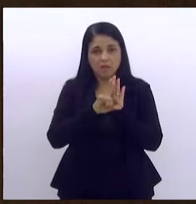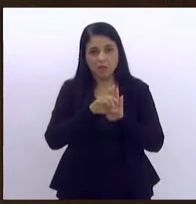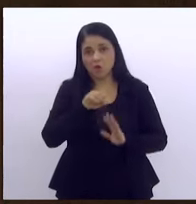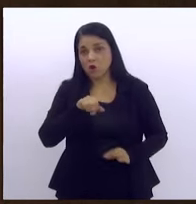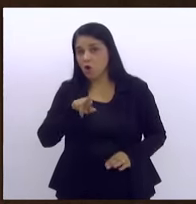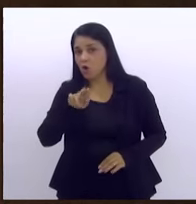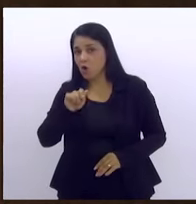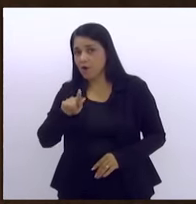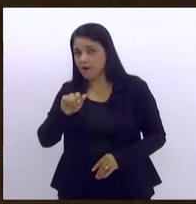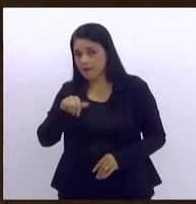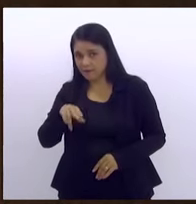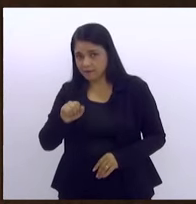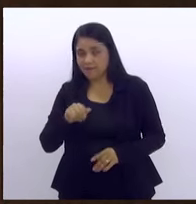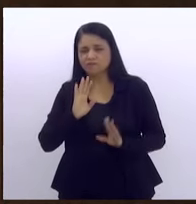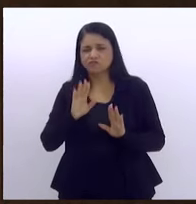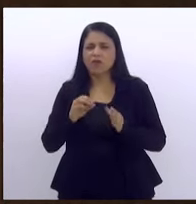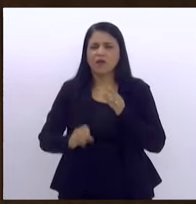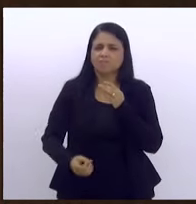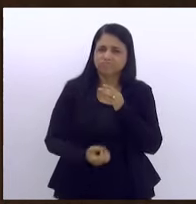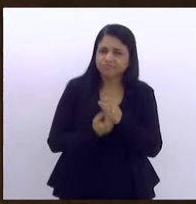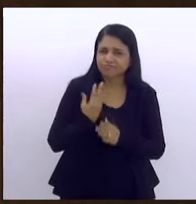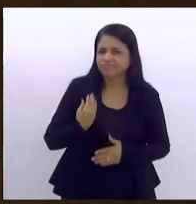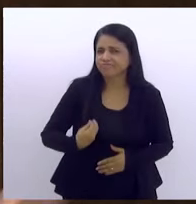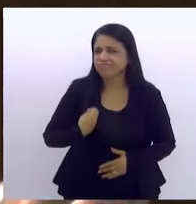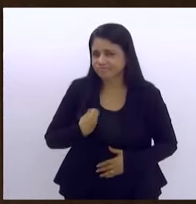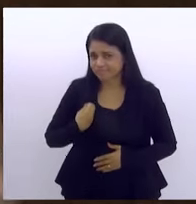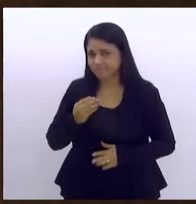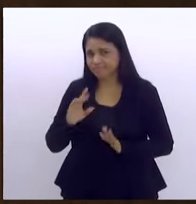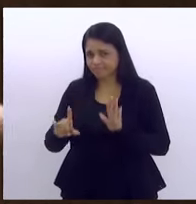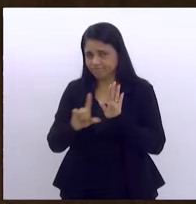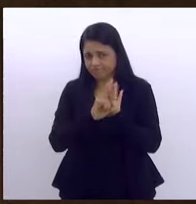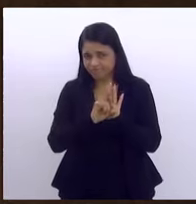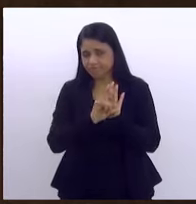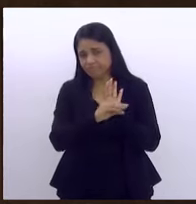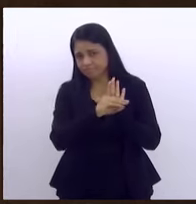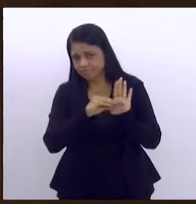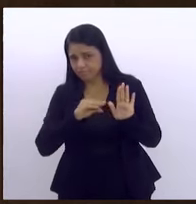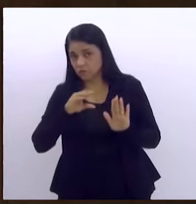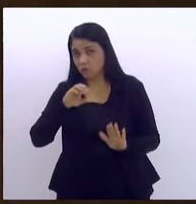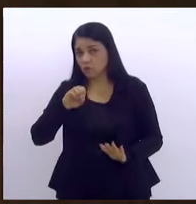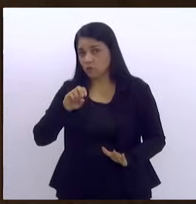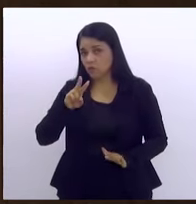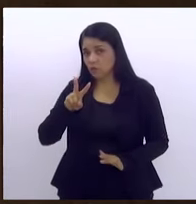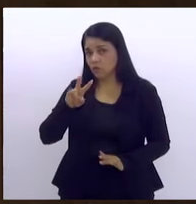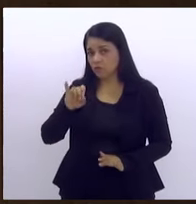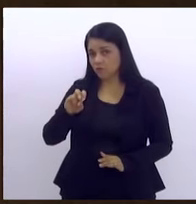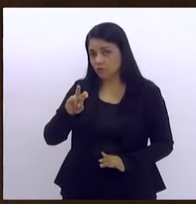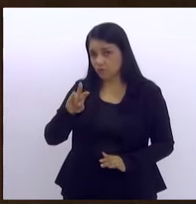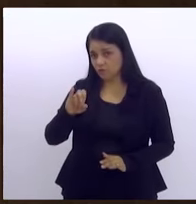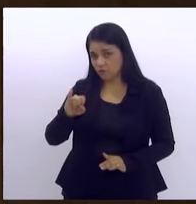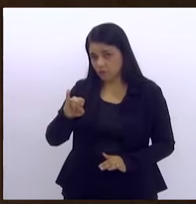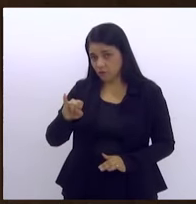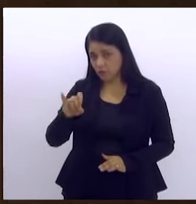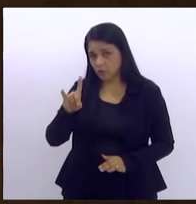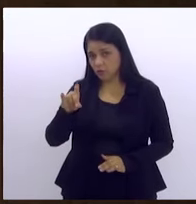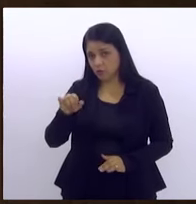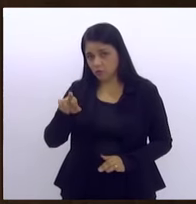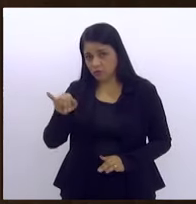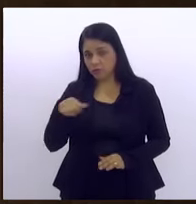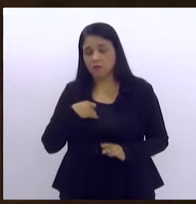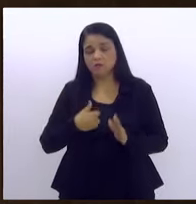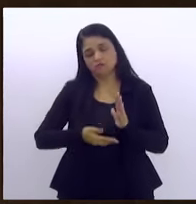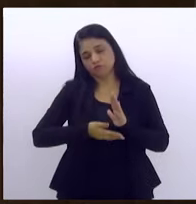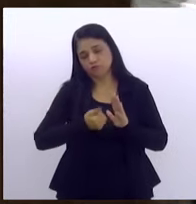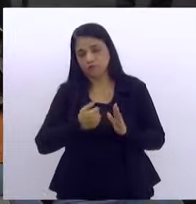obviamente, existe. E, enfim, em nome desse entendimento também, eu peço, presidente, a retirada das minhas